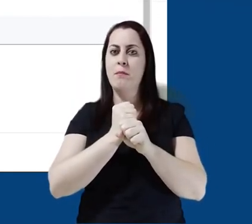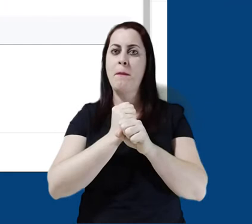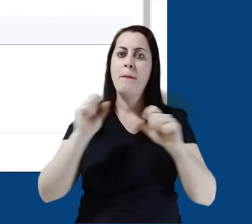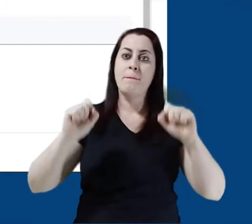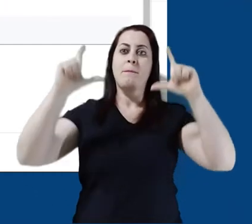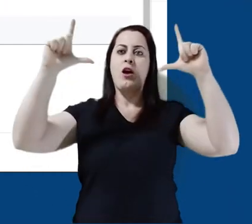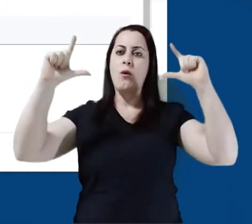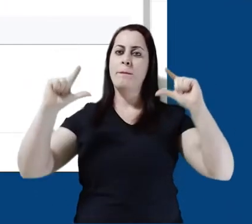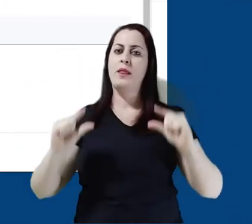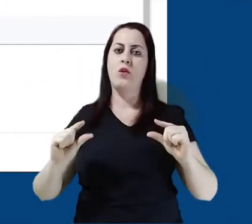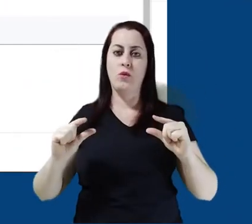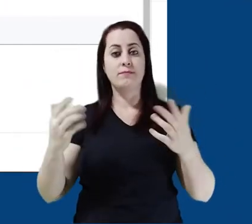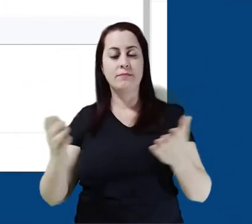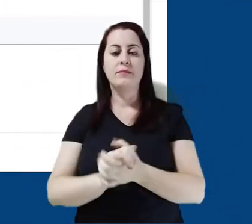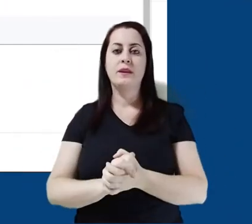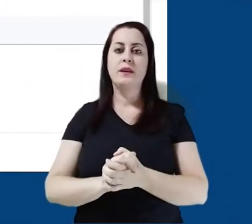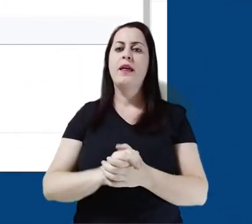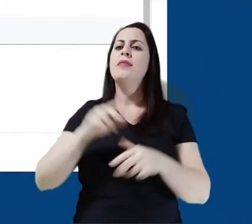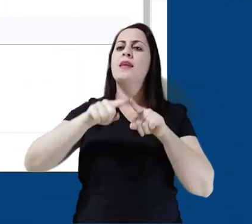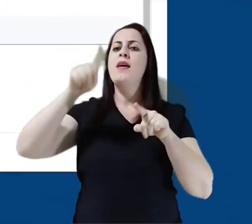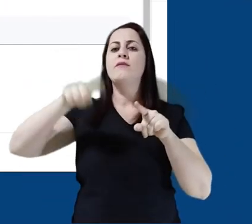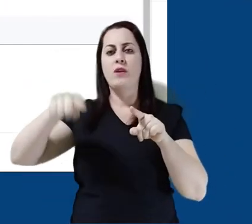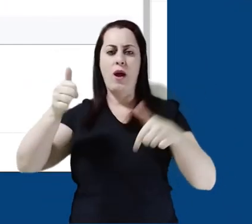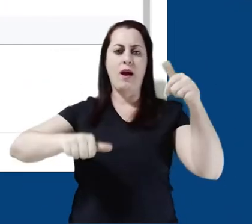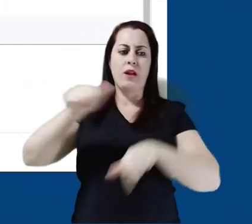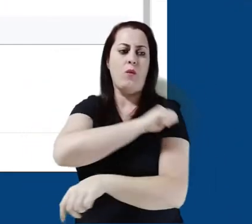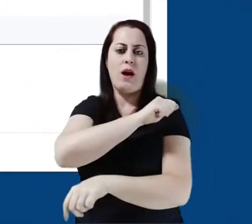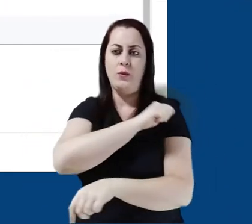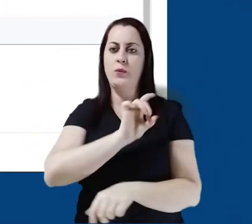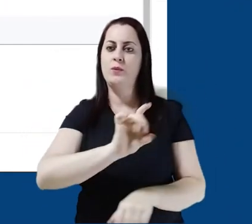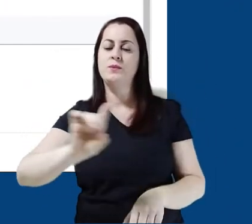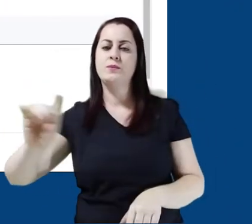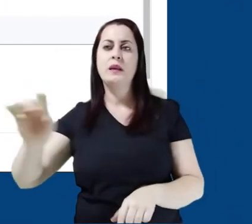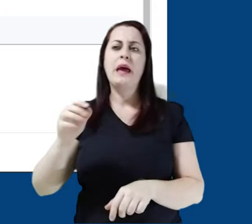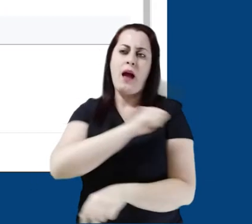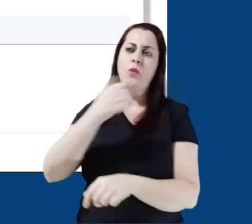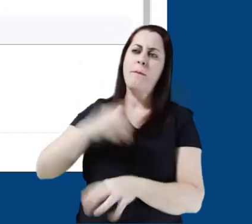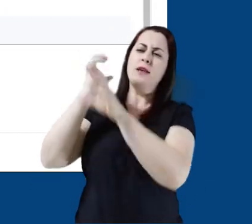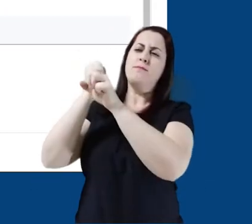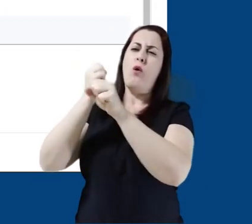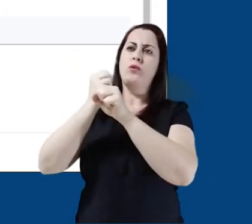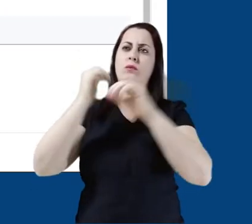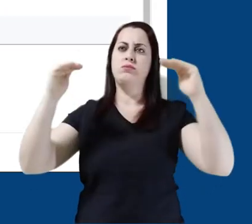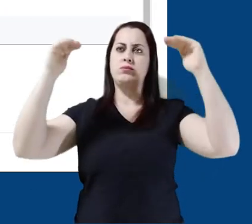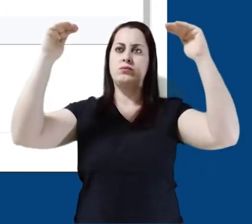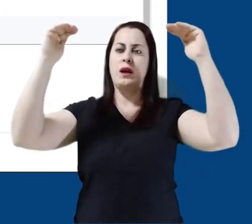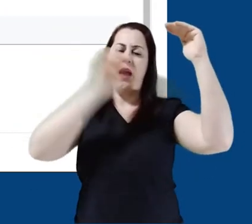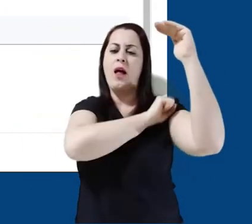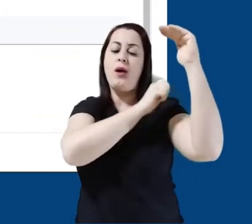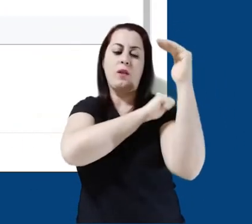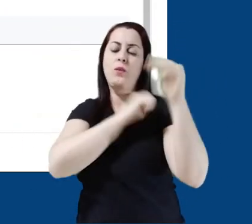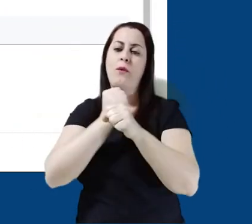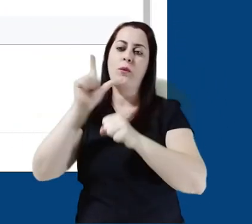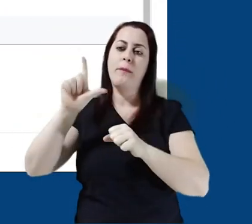ordem decrescente ou crescente na decrescente os níveis de desempenho serão ordenados do que mais pontua para o que menos pontua